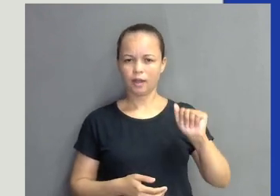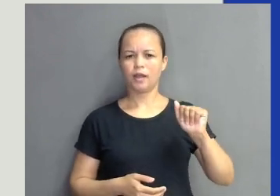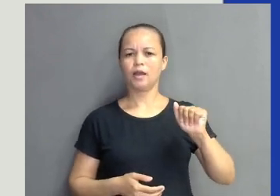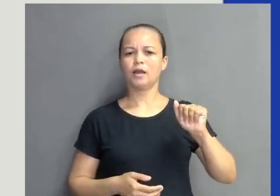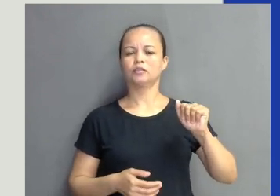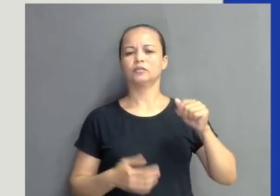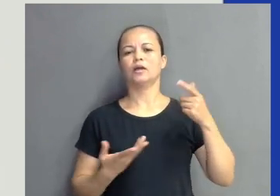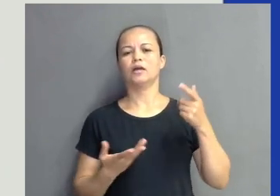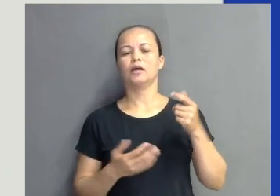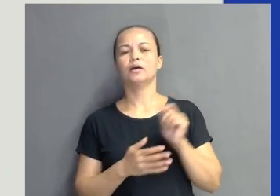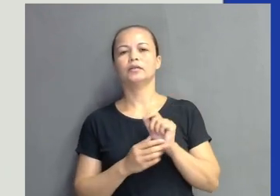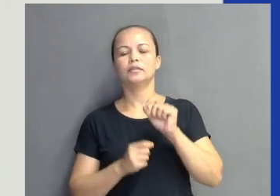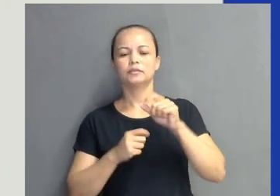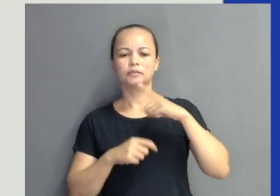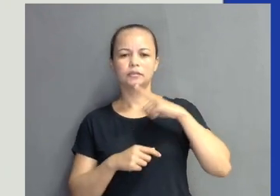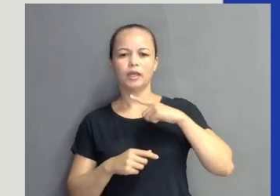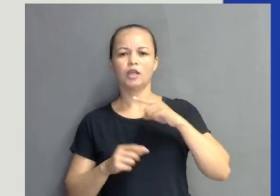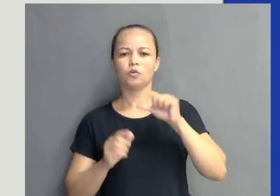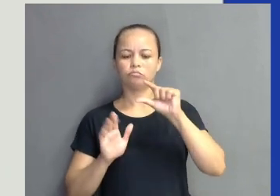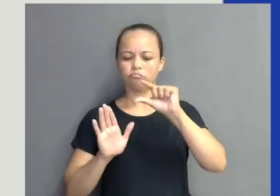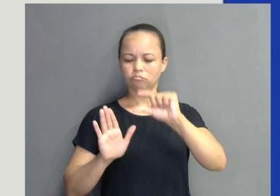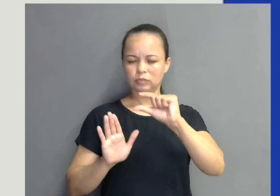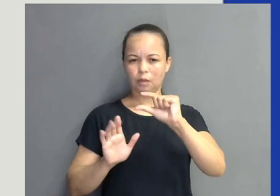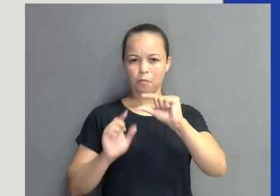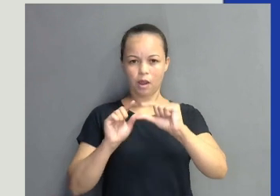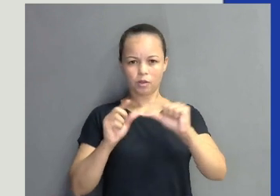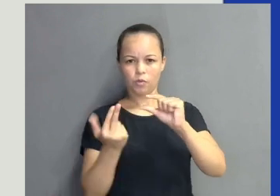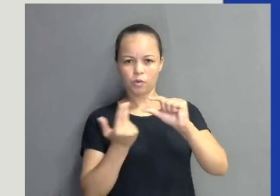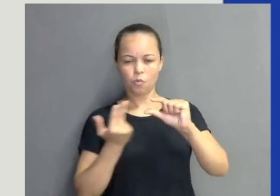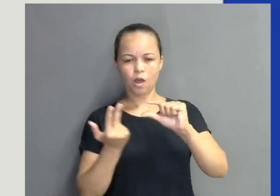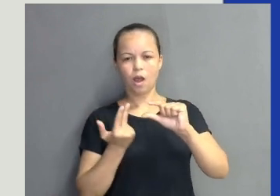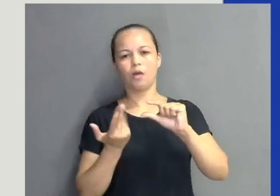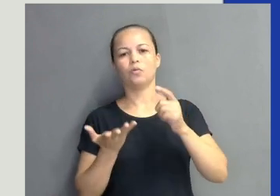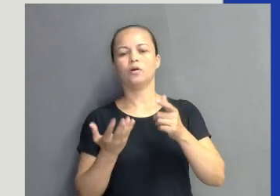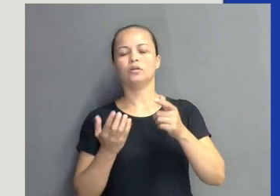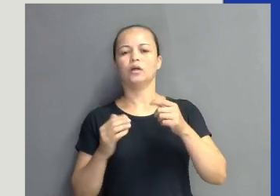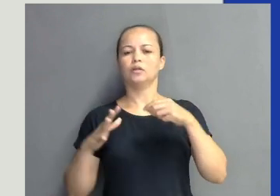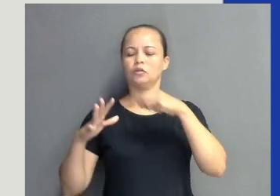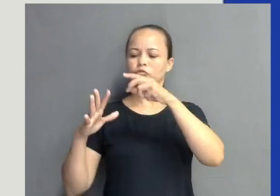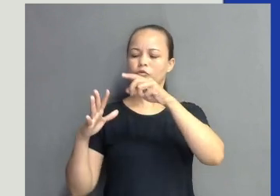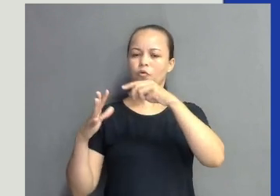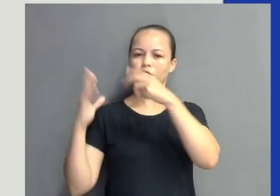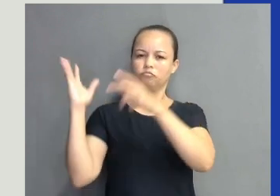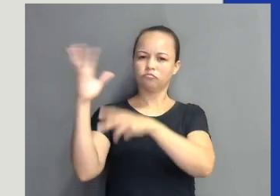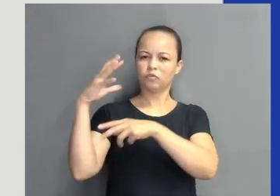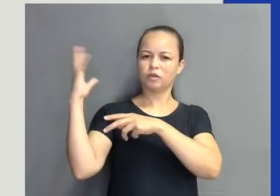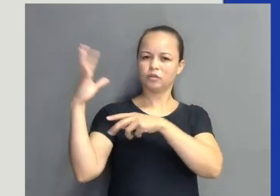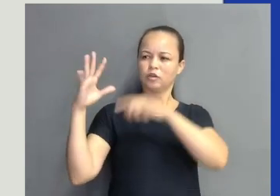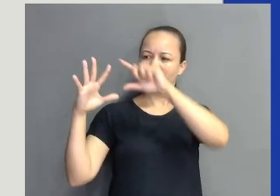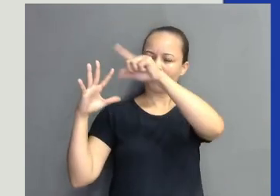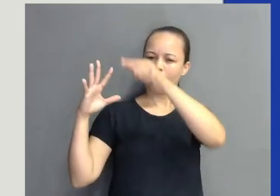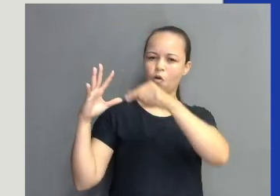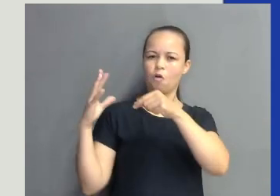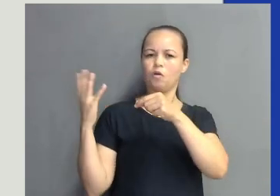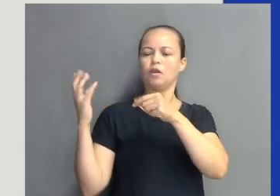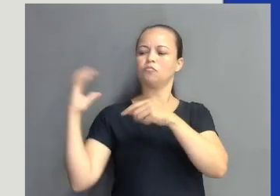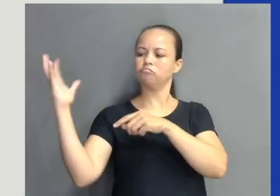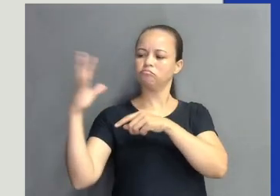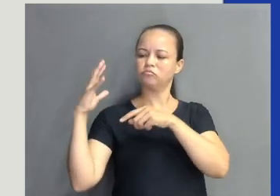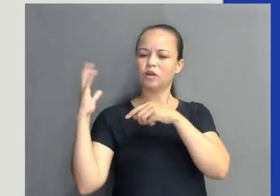de sílabas. Conseguimos observar também a aliteração, né, que é uma figura de linguagem, como eu falei para